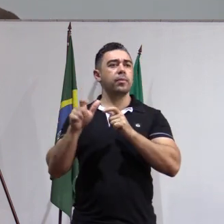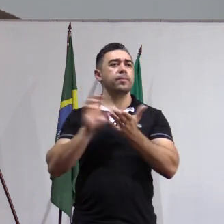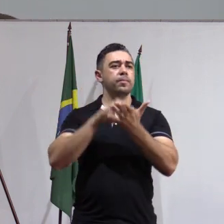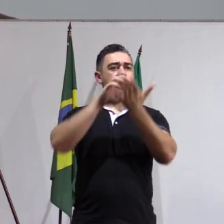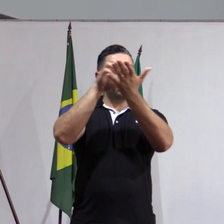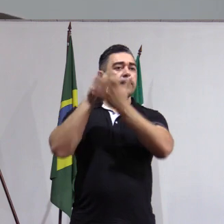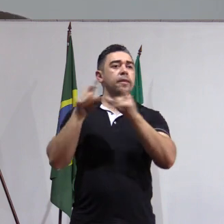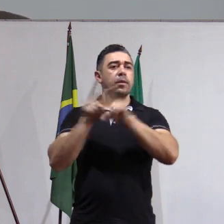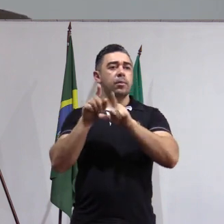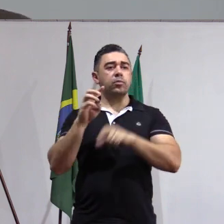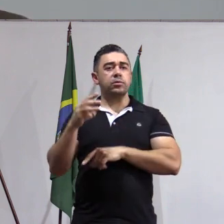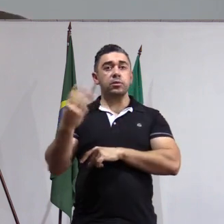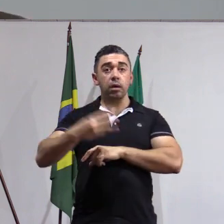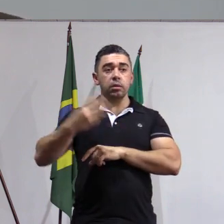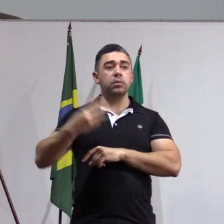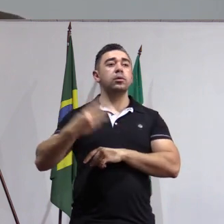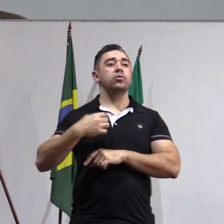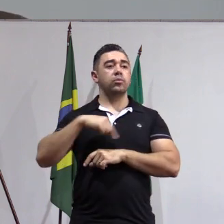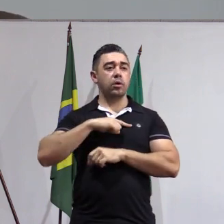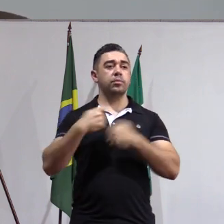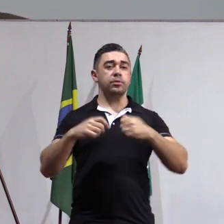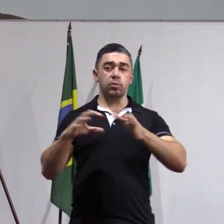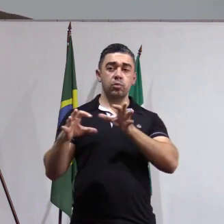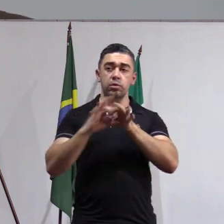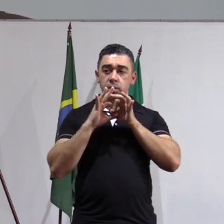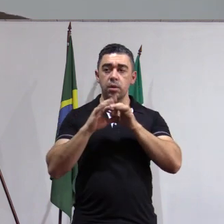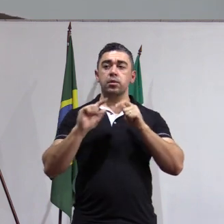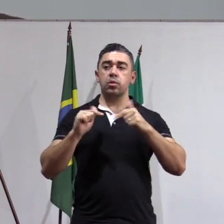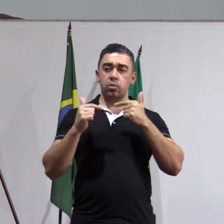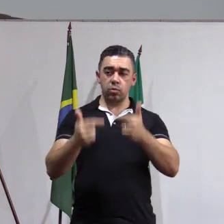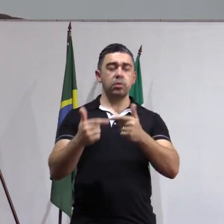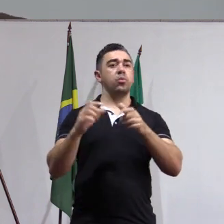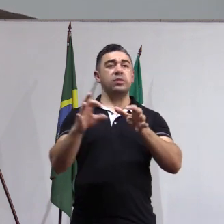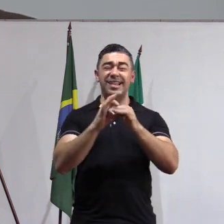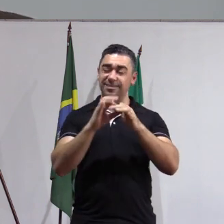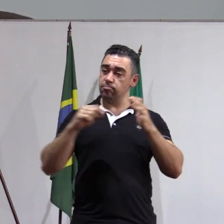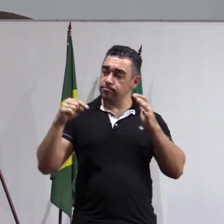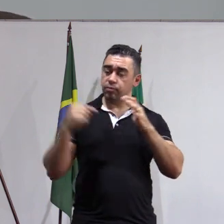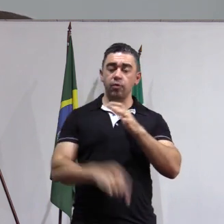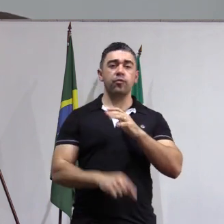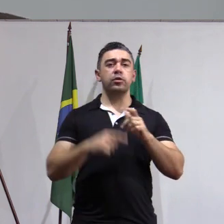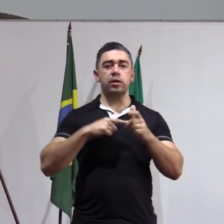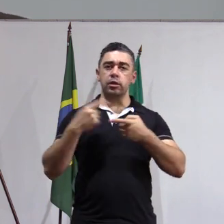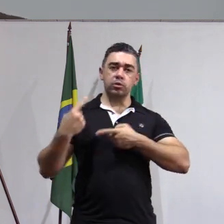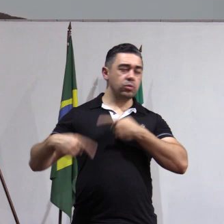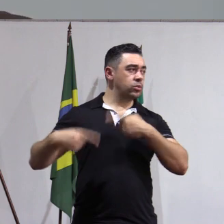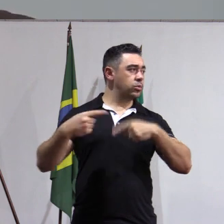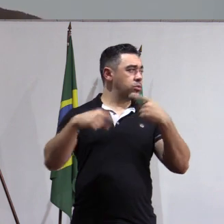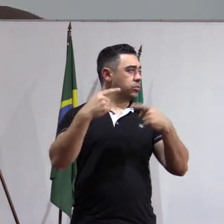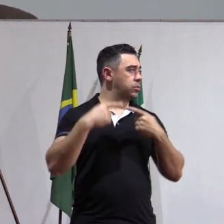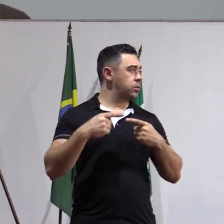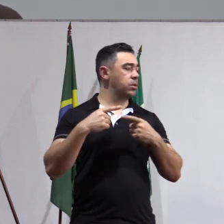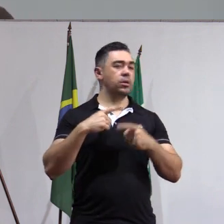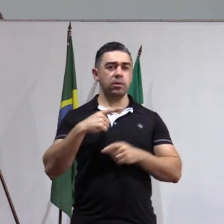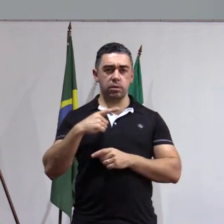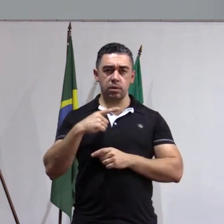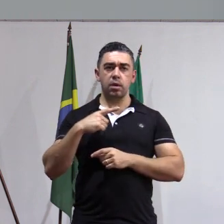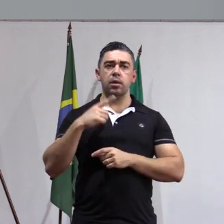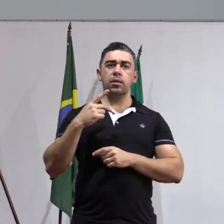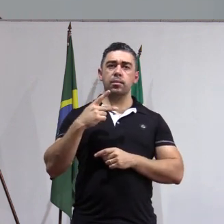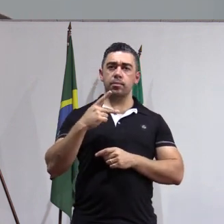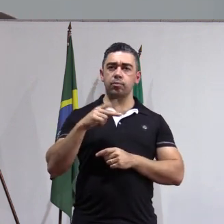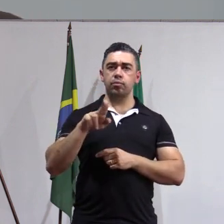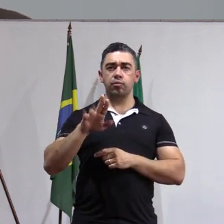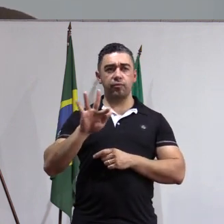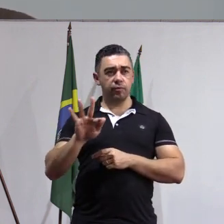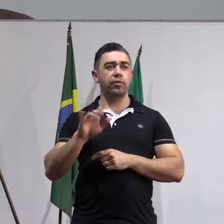os terceirizados. Nós vamos precisar de uma unidade nessa luta, uma unidade profunda, uma unidade que discuta. A PUF vai chamar, a partir da